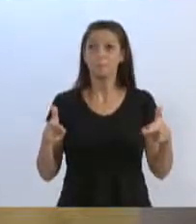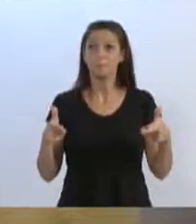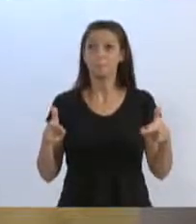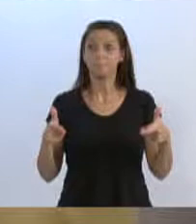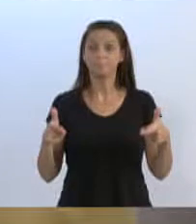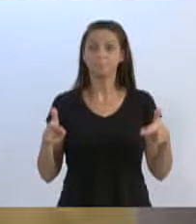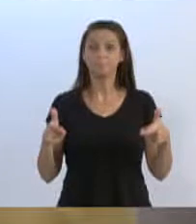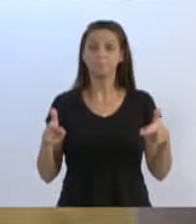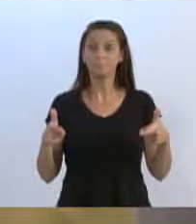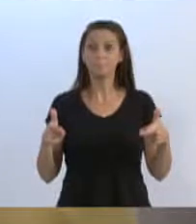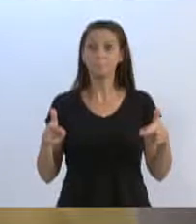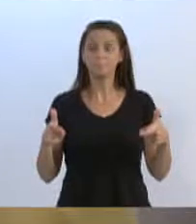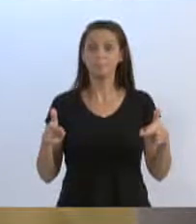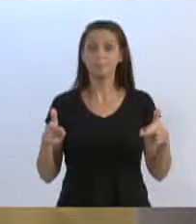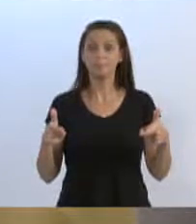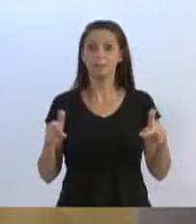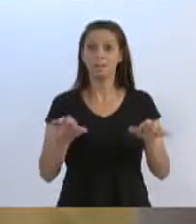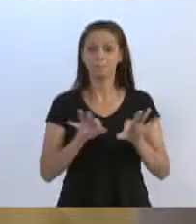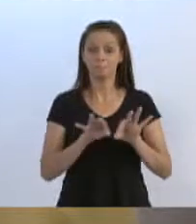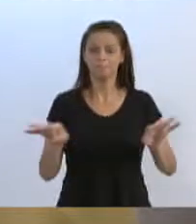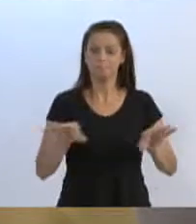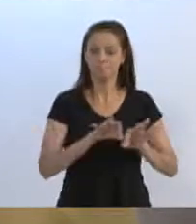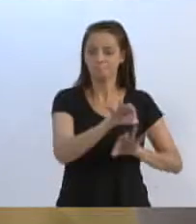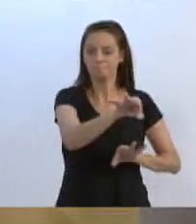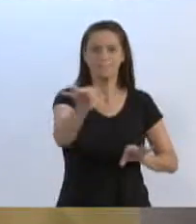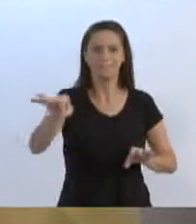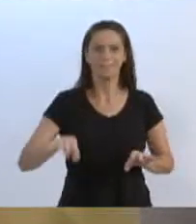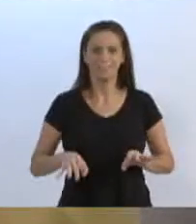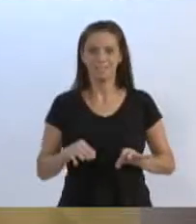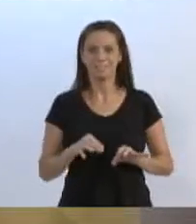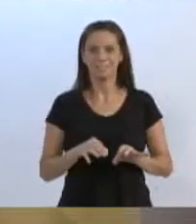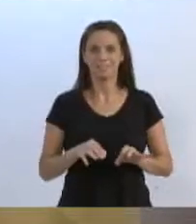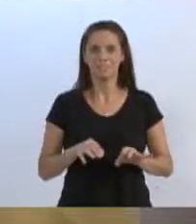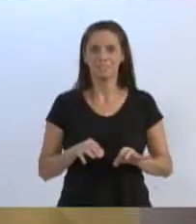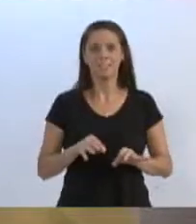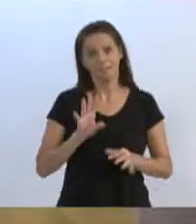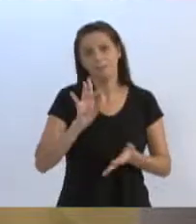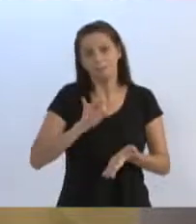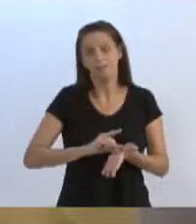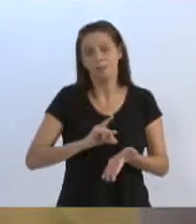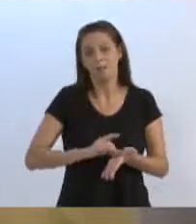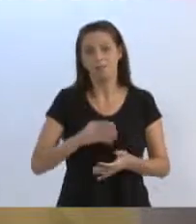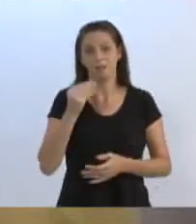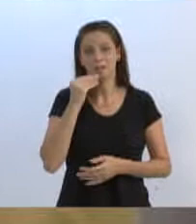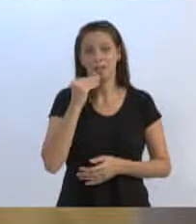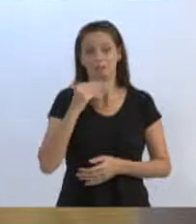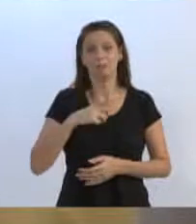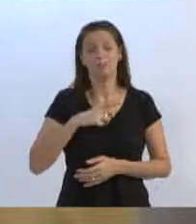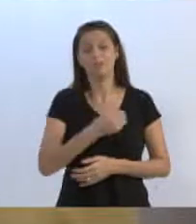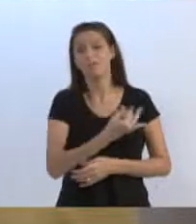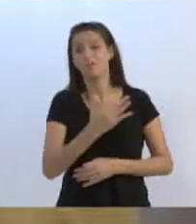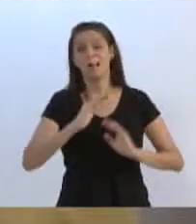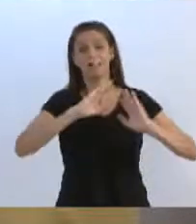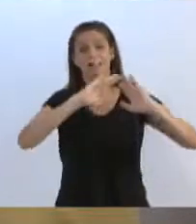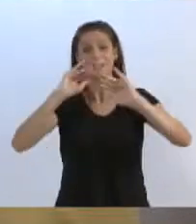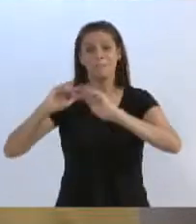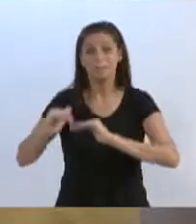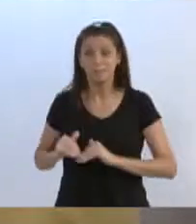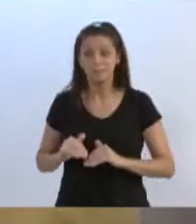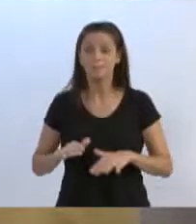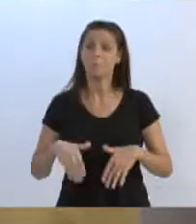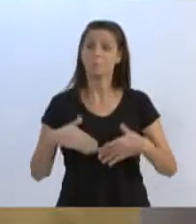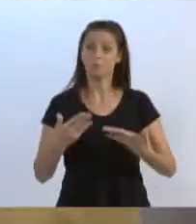à ao tamanho geográfico então é óbvio que nós temos muitas demandas e quando o vereador